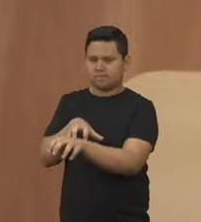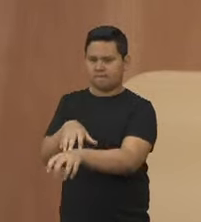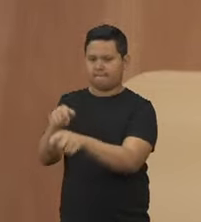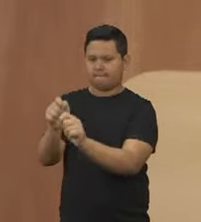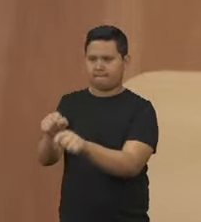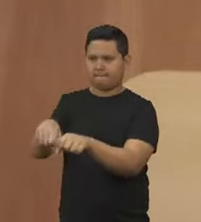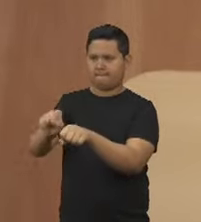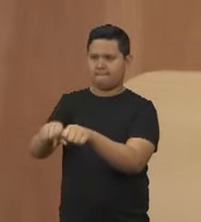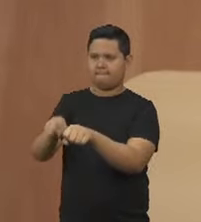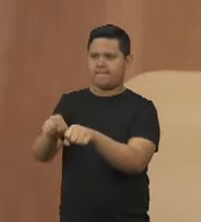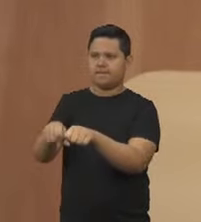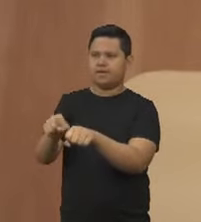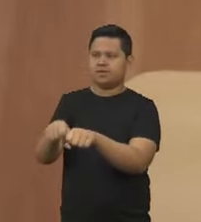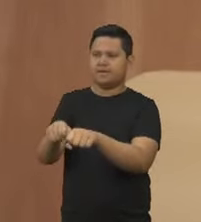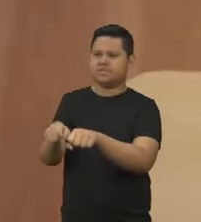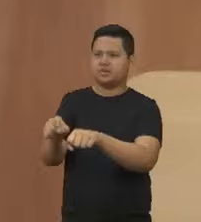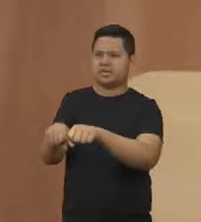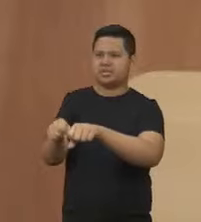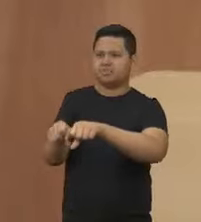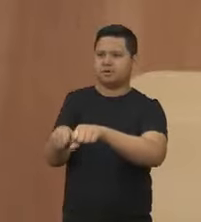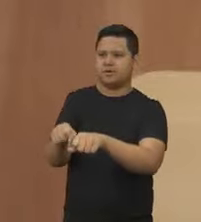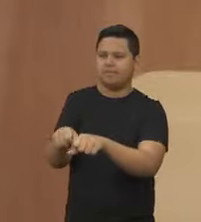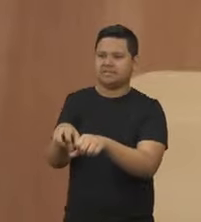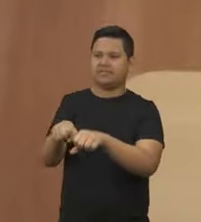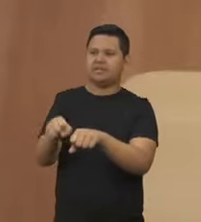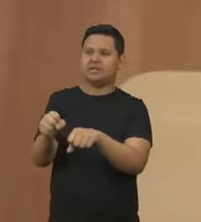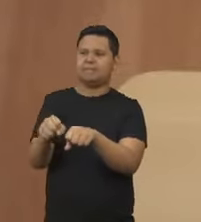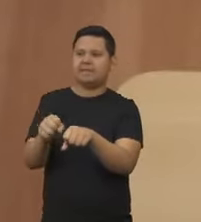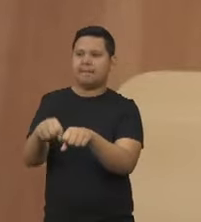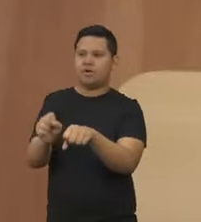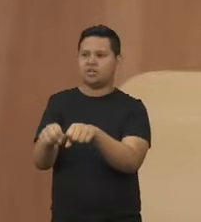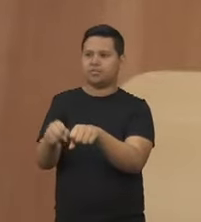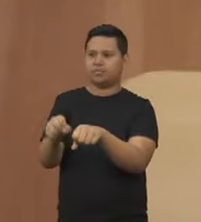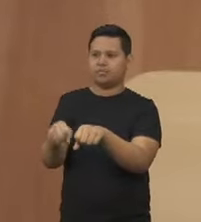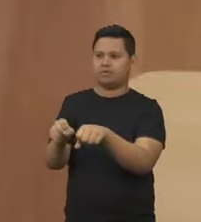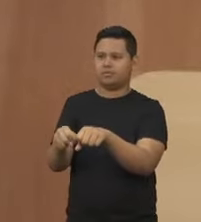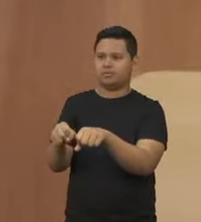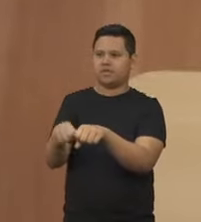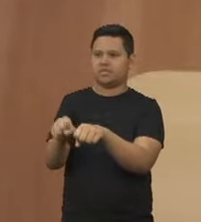fabricada, mas também a oportunidade desse